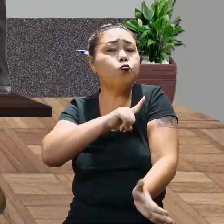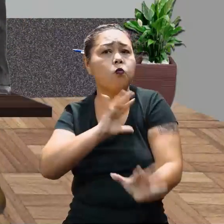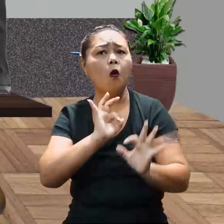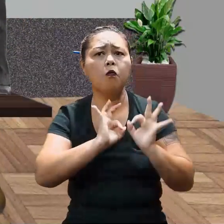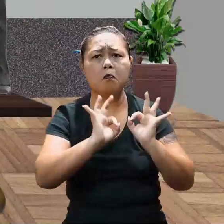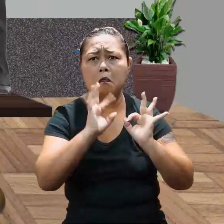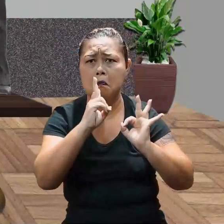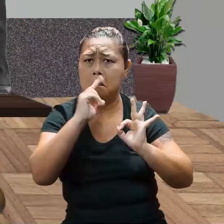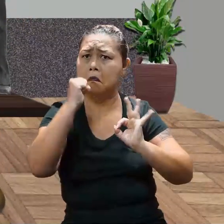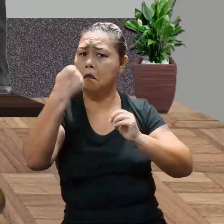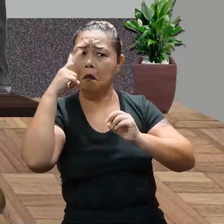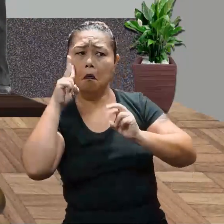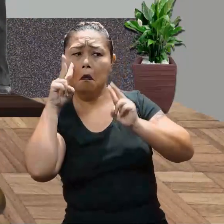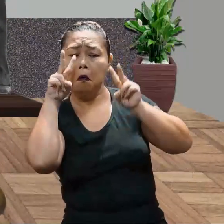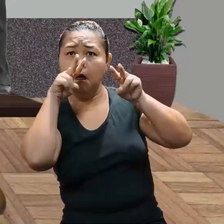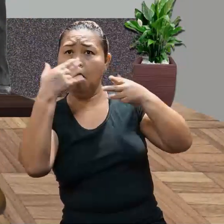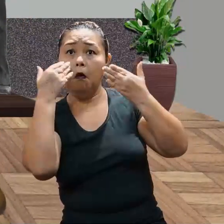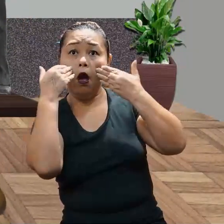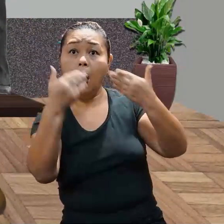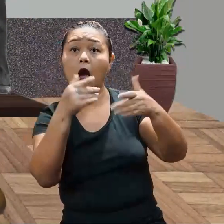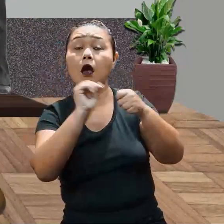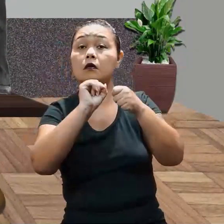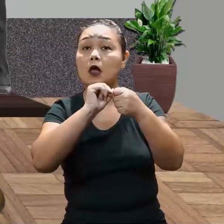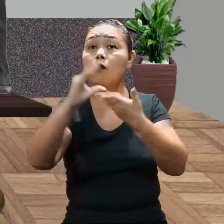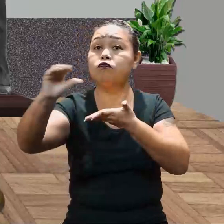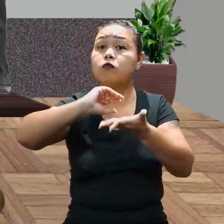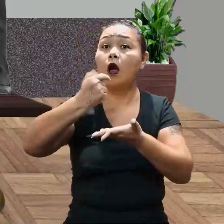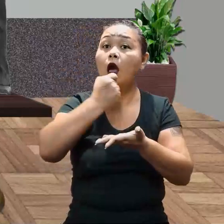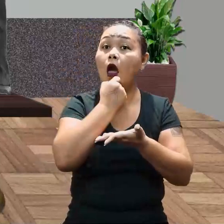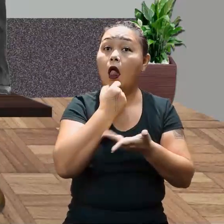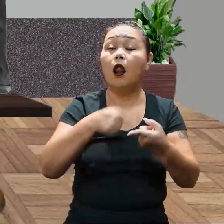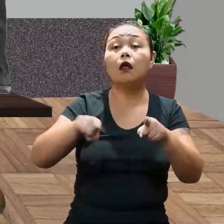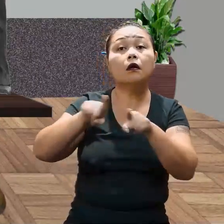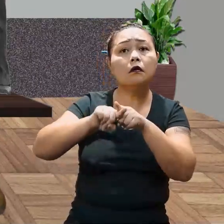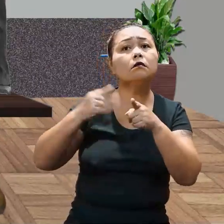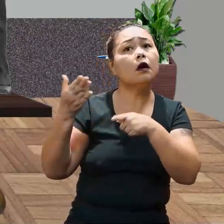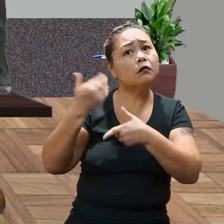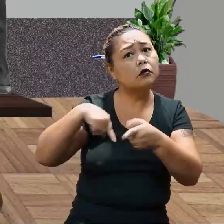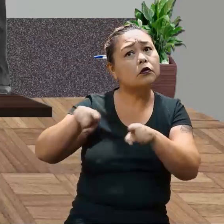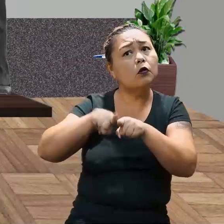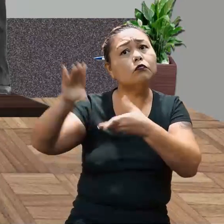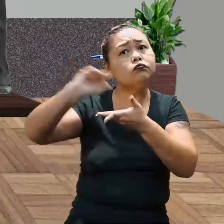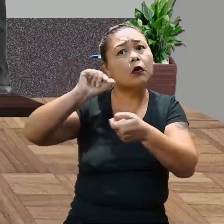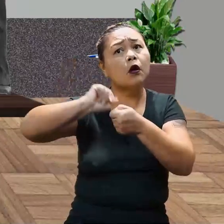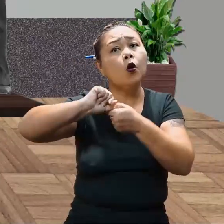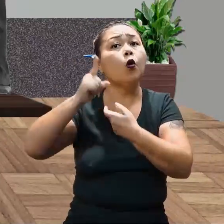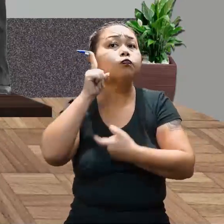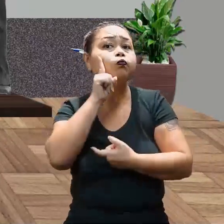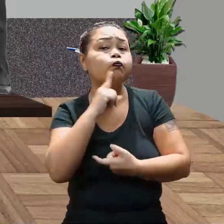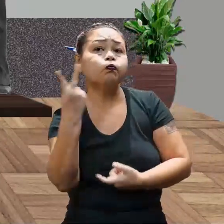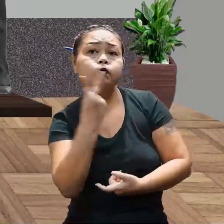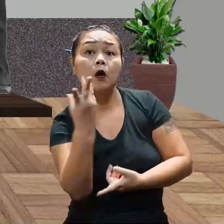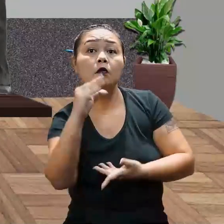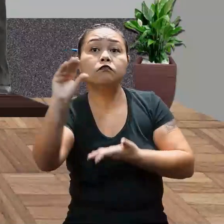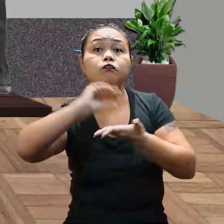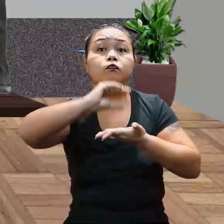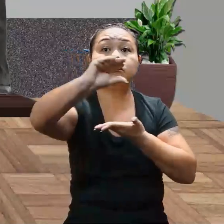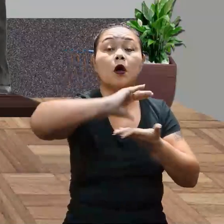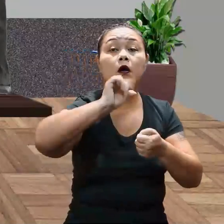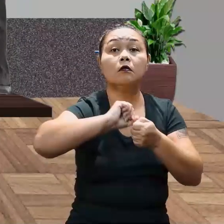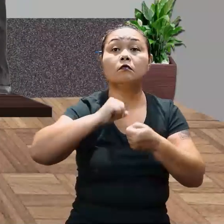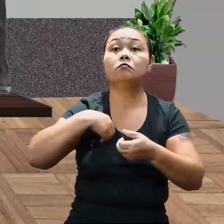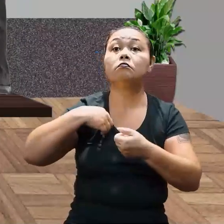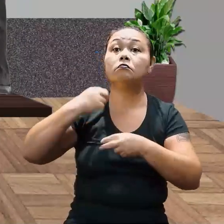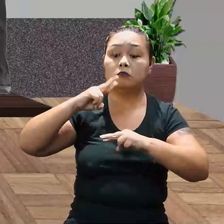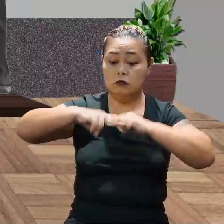São bem imponentes. Inclusive capital inglês, que depois vai também entrar aqui, juntamente com o capital norte-americano, para a construção da estrada